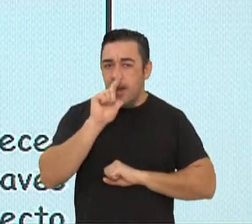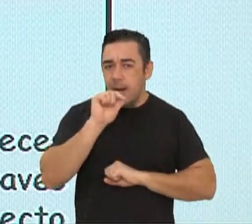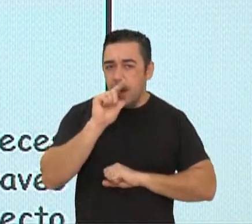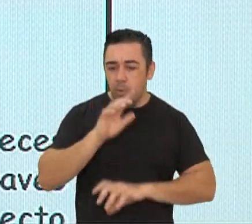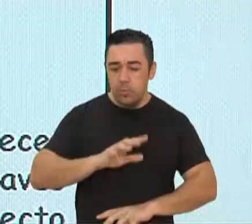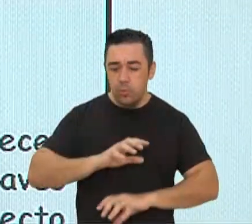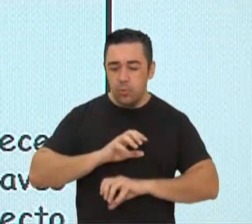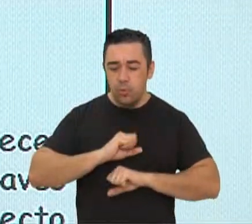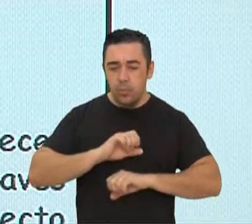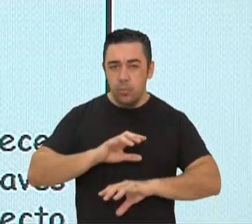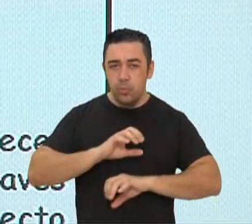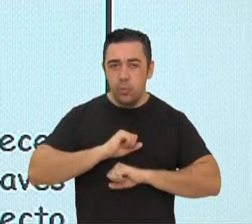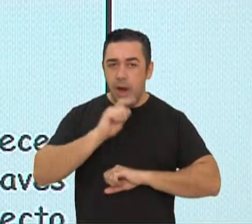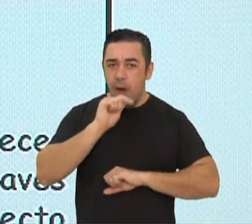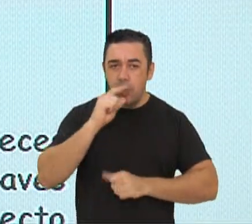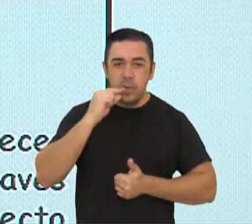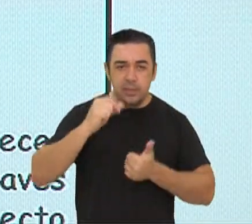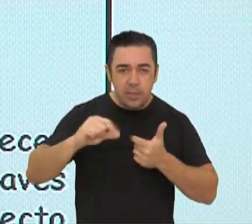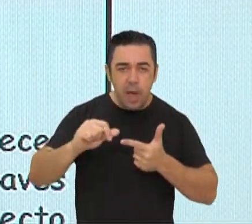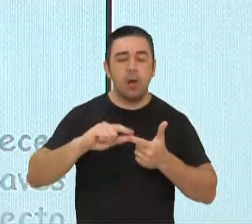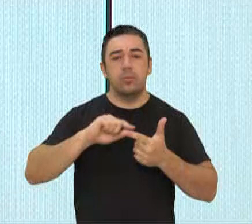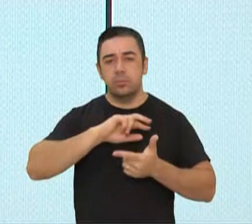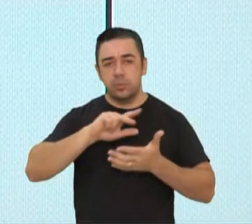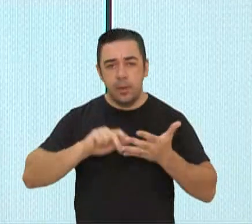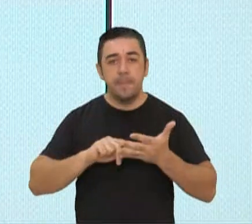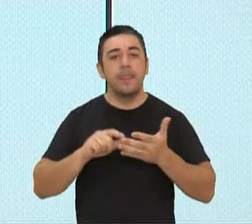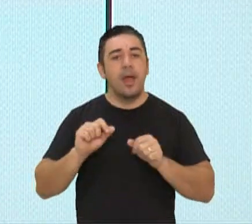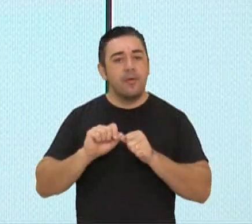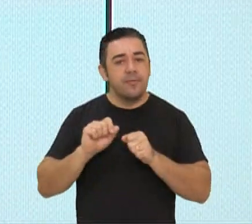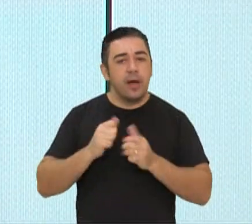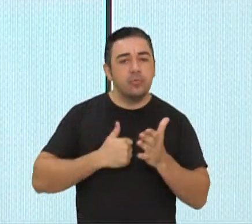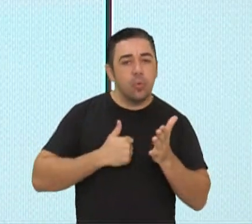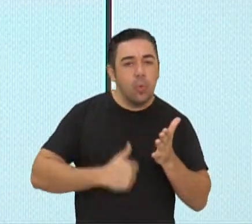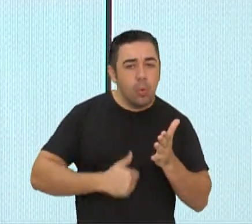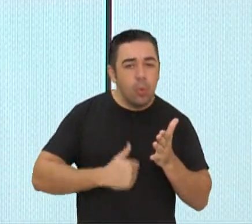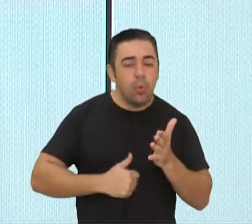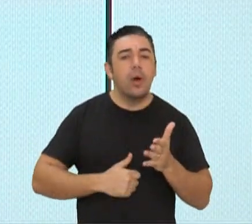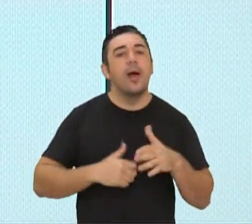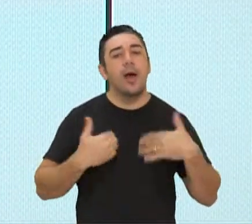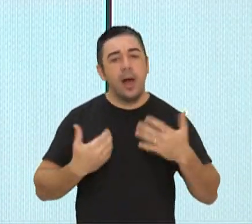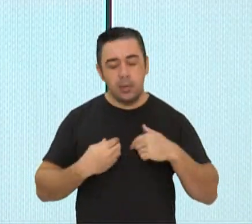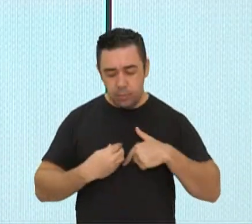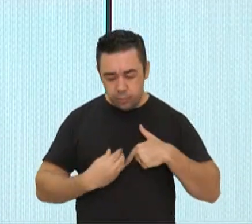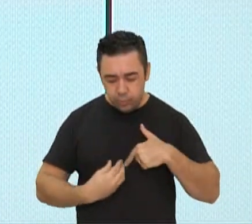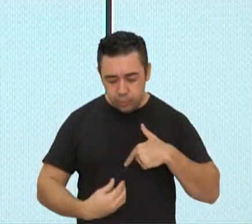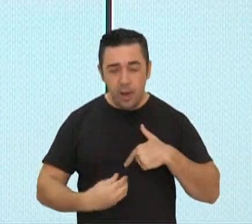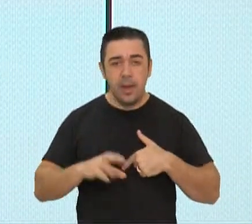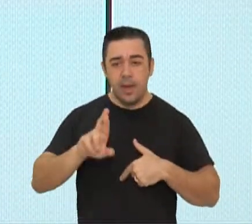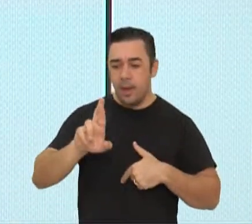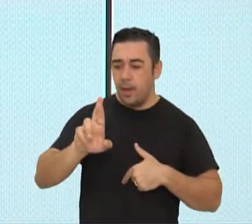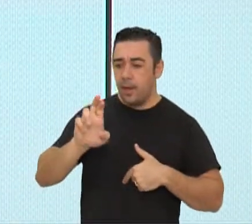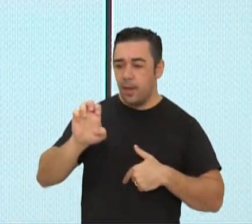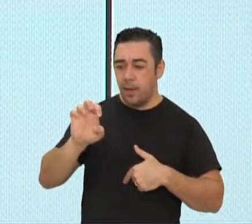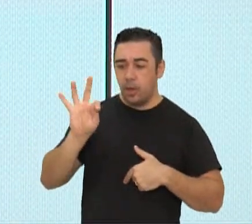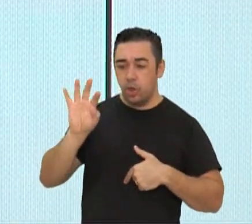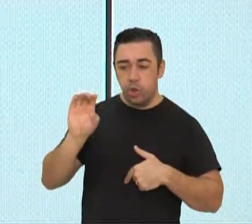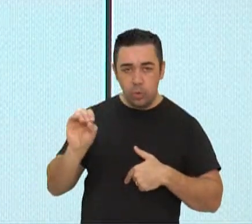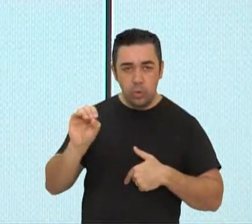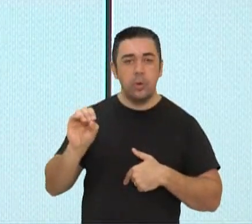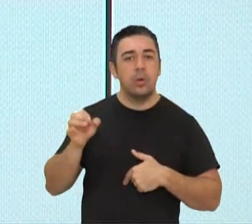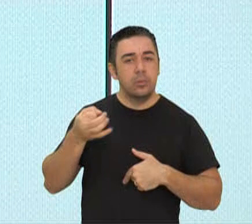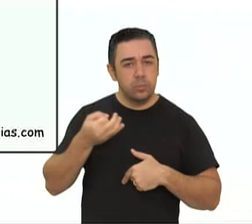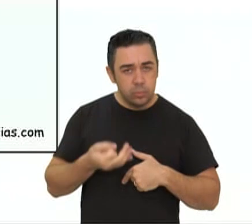solidificação dele, a formação das fezes e a reabsorção de água. E aí sim, o processo digestivo todo